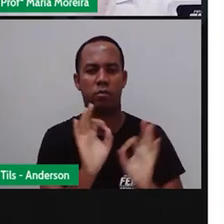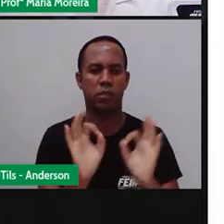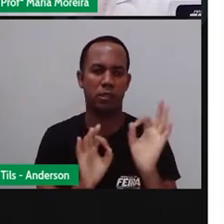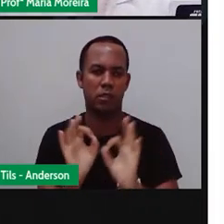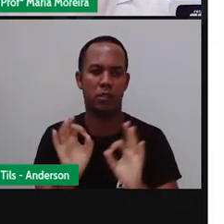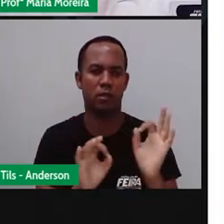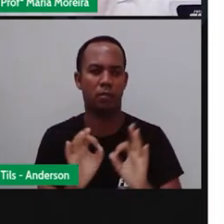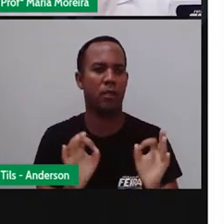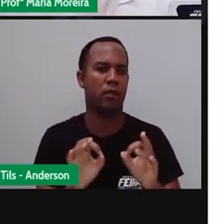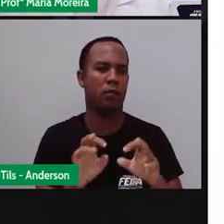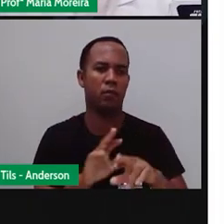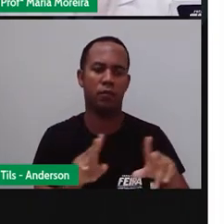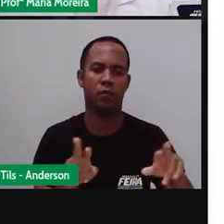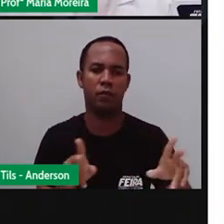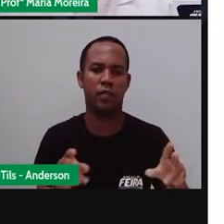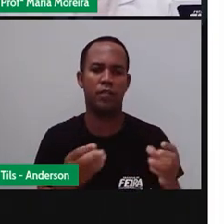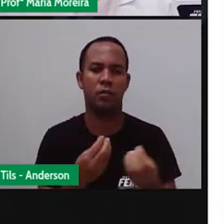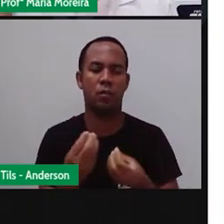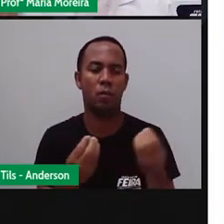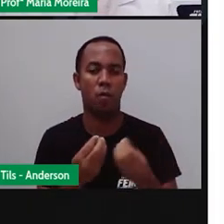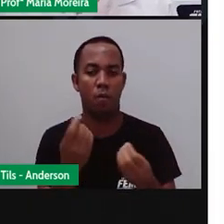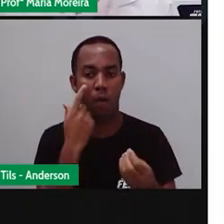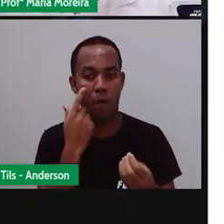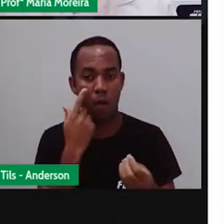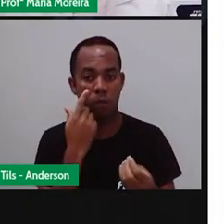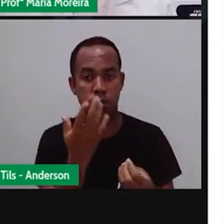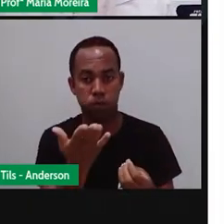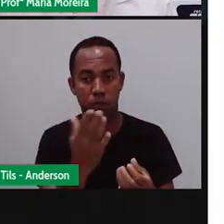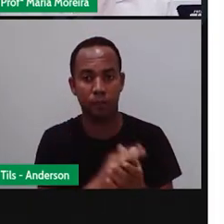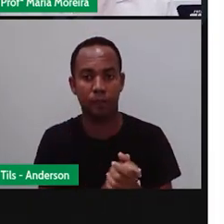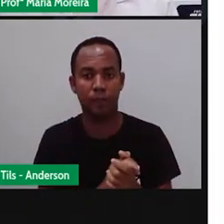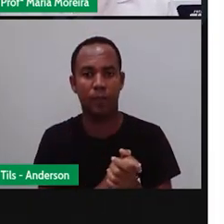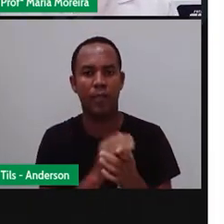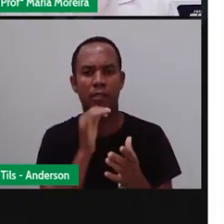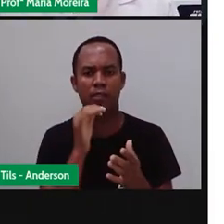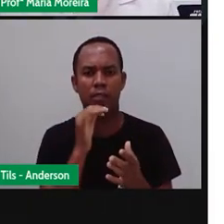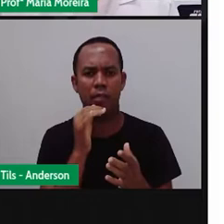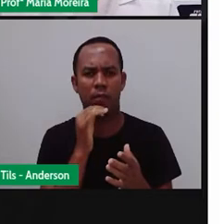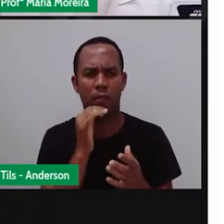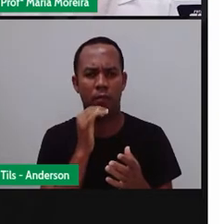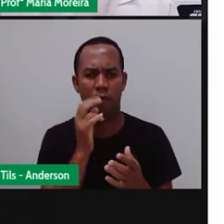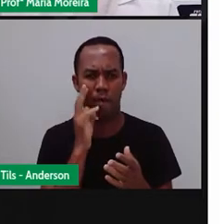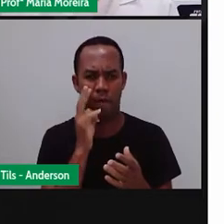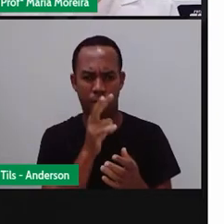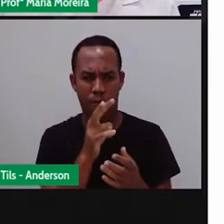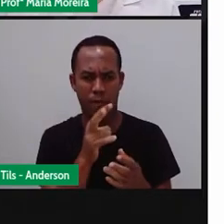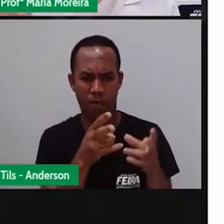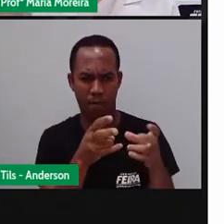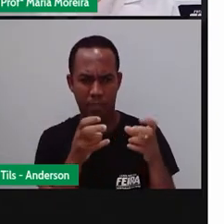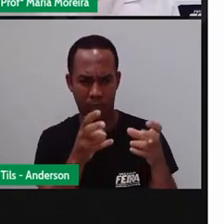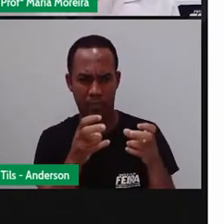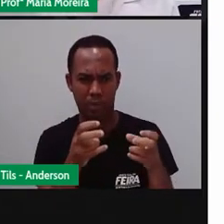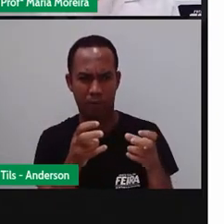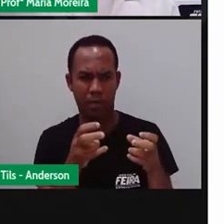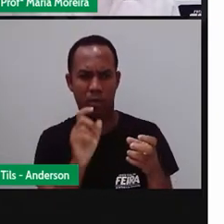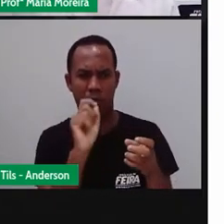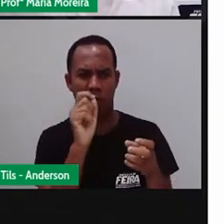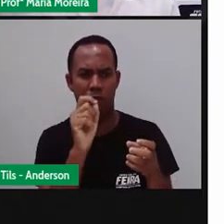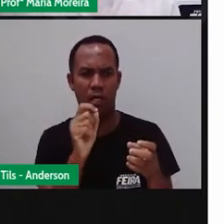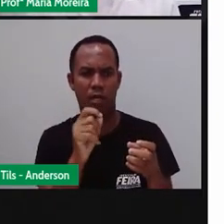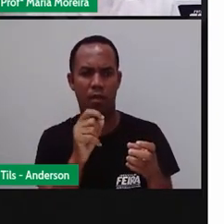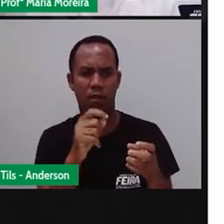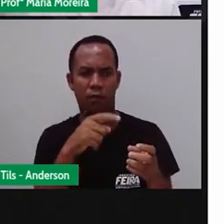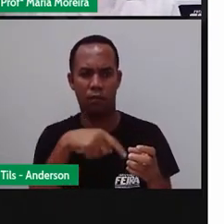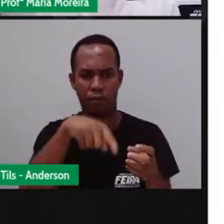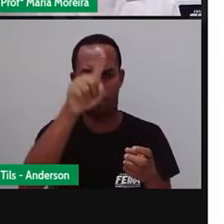acabam crescendo de uma forma desordenada e o pessoal que vai para Salvador consegue ver isso muito bem, que são aquelas construções, né, que